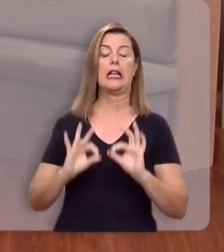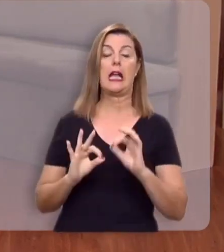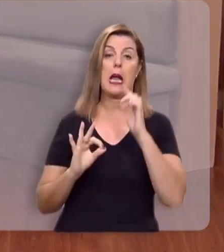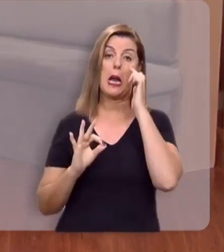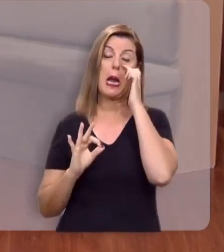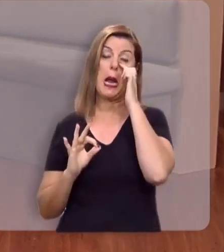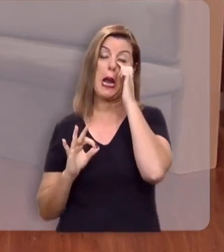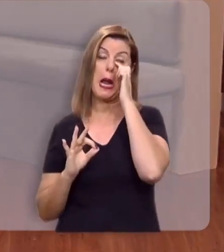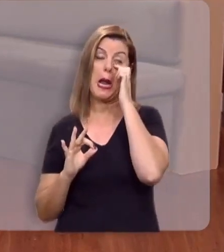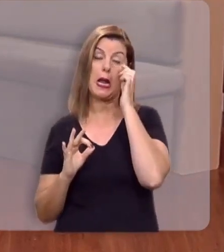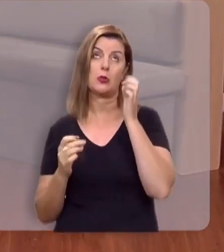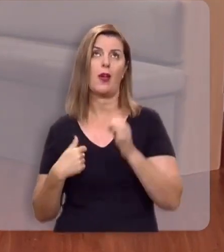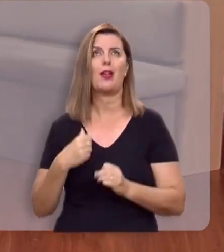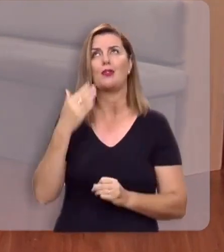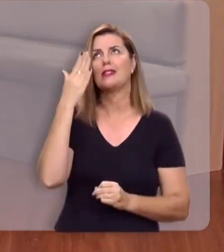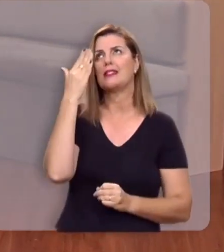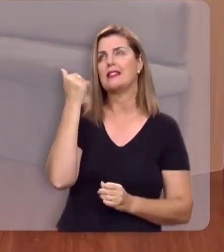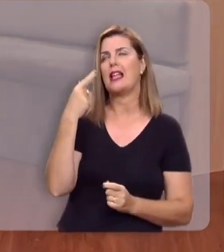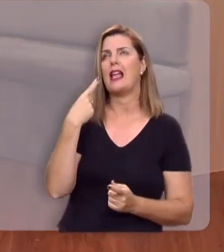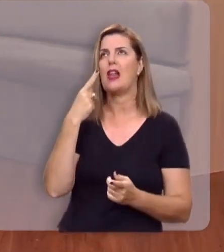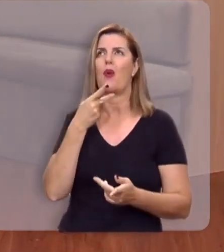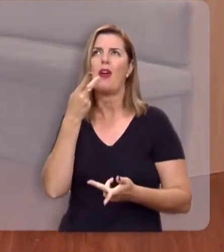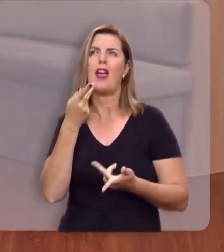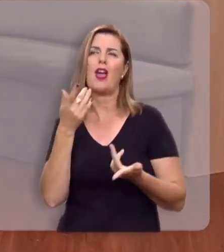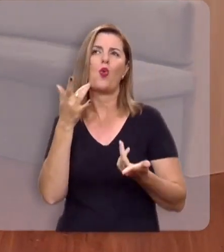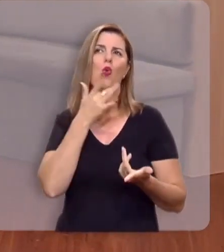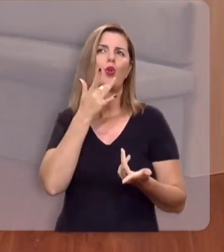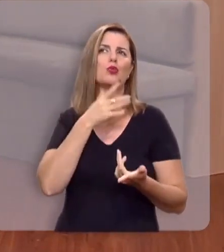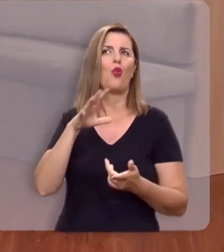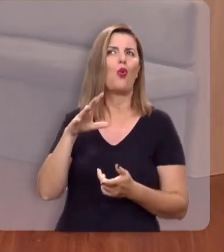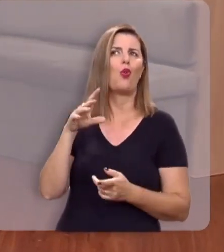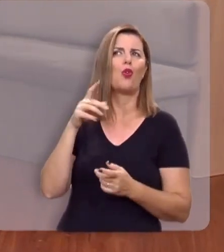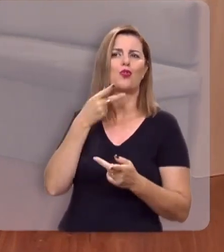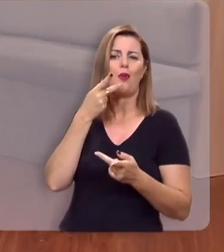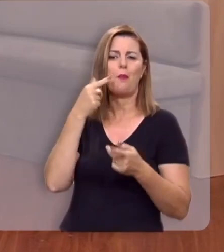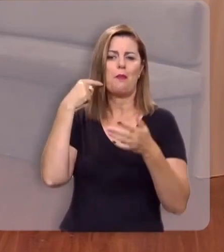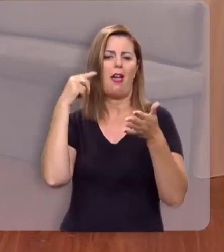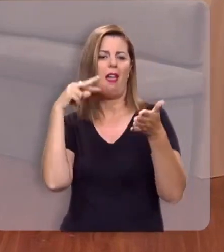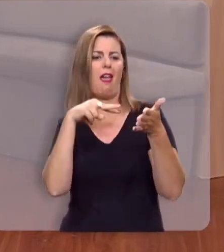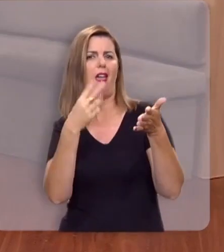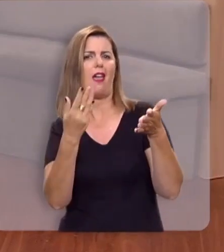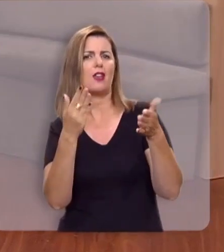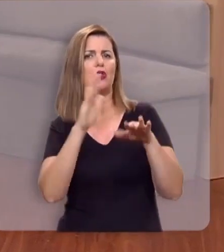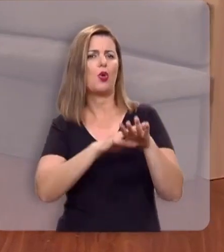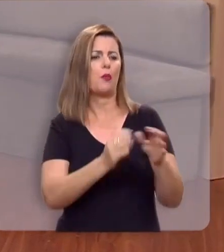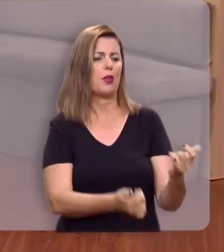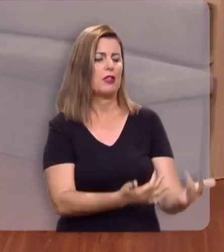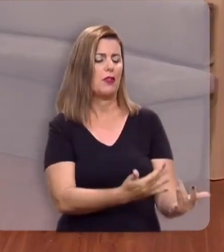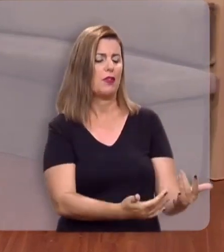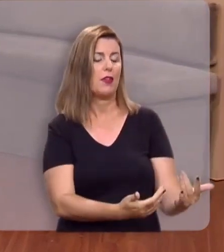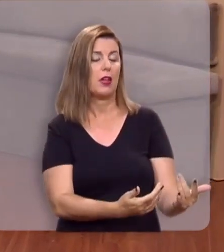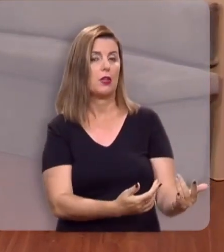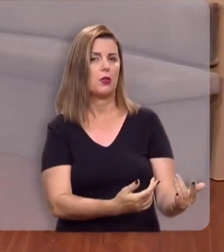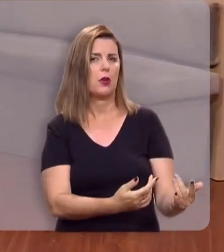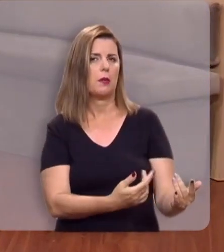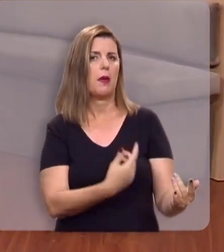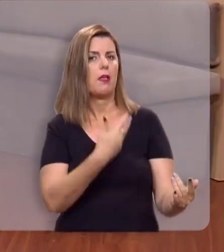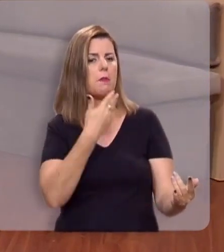correto, eu sei que isso não é palatável ouvir, mas é melhor ouvir sobre o inferno do que ir para